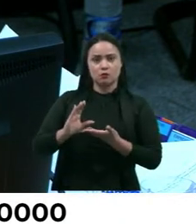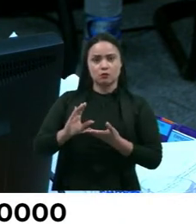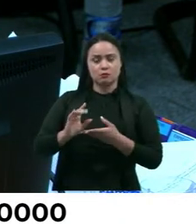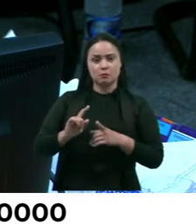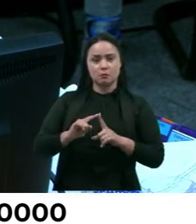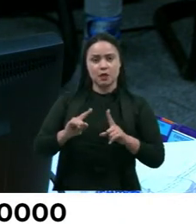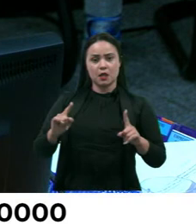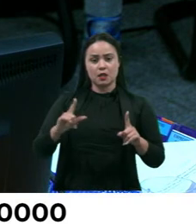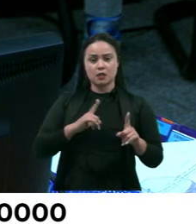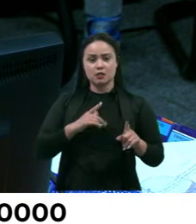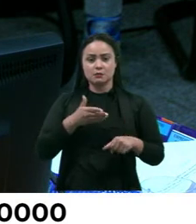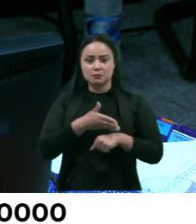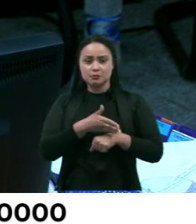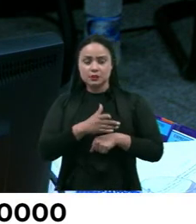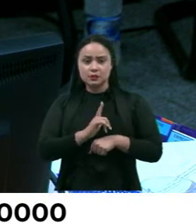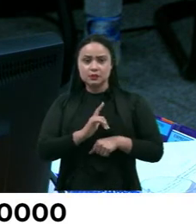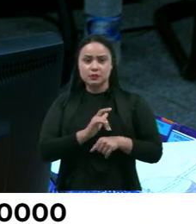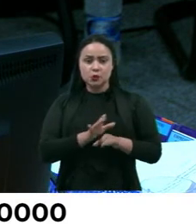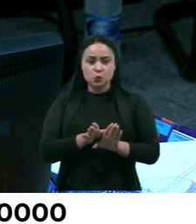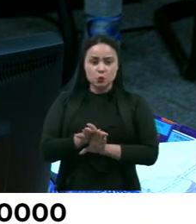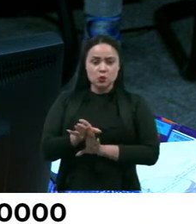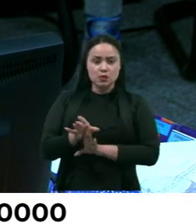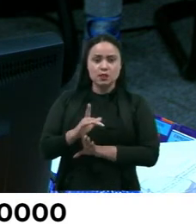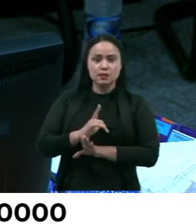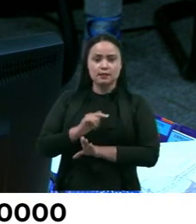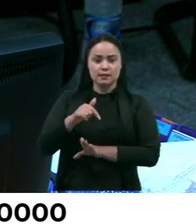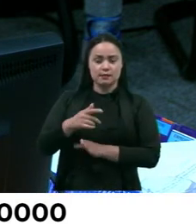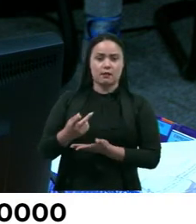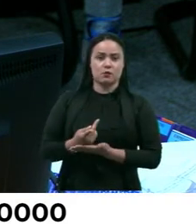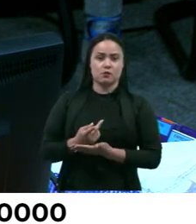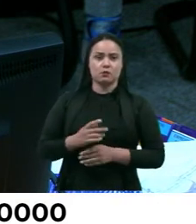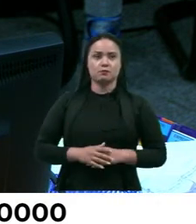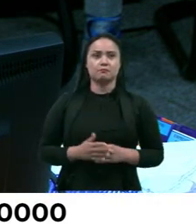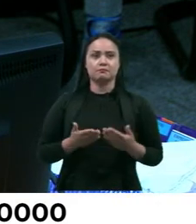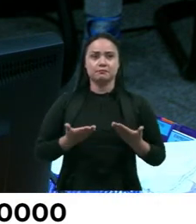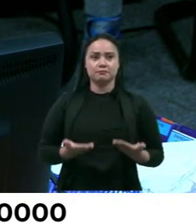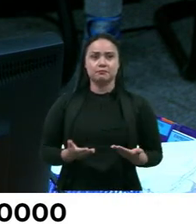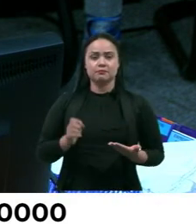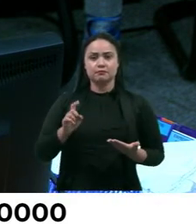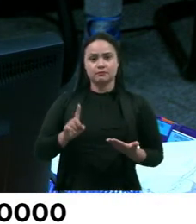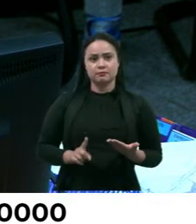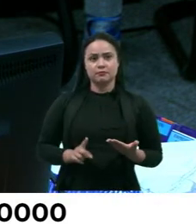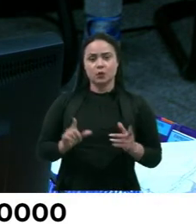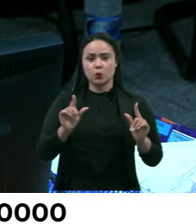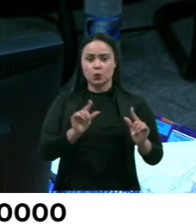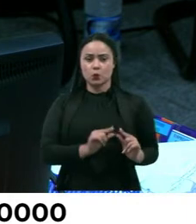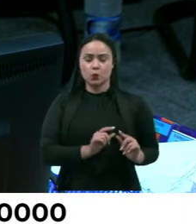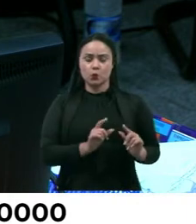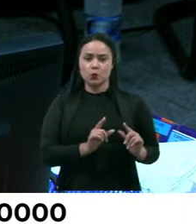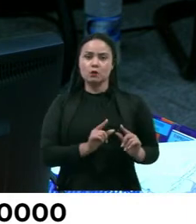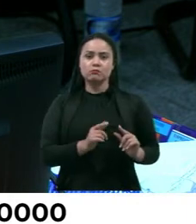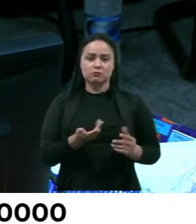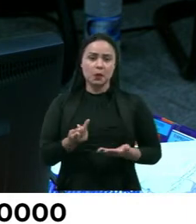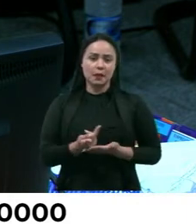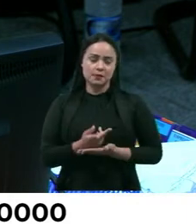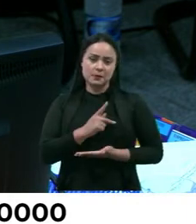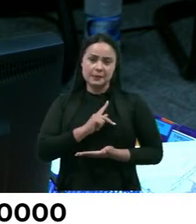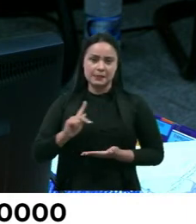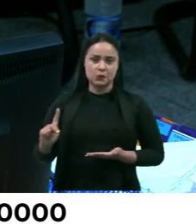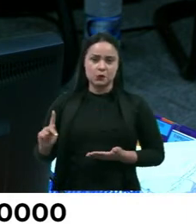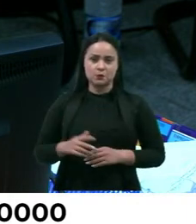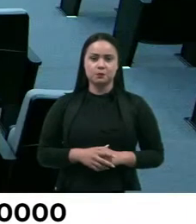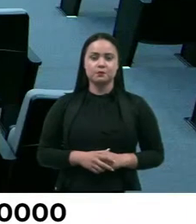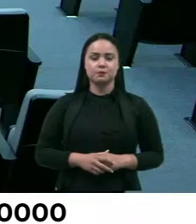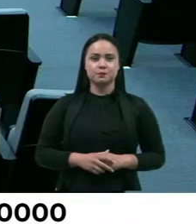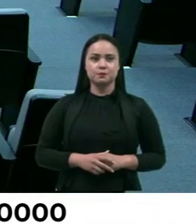para subsidiar a instrução desse caso. Então, é esse o breve resumo do caso, presidente.